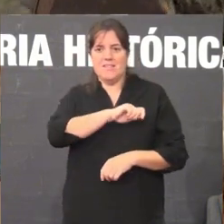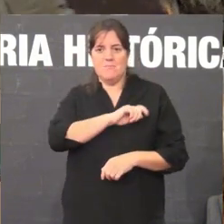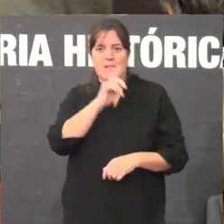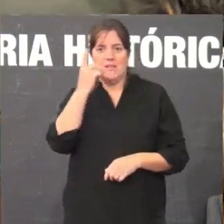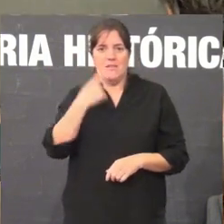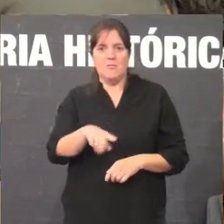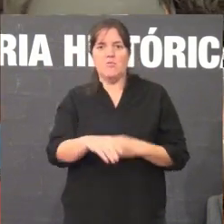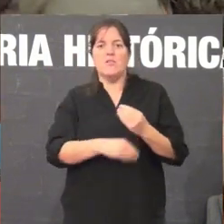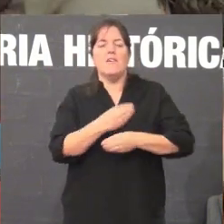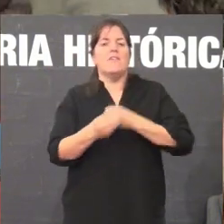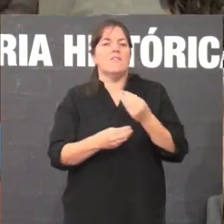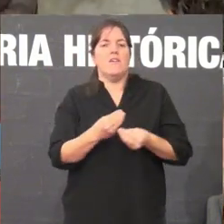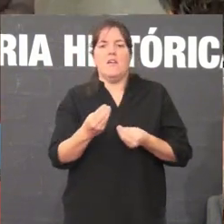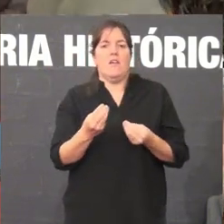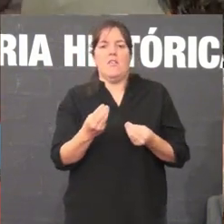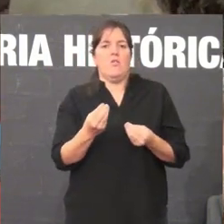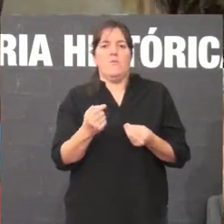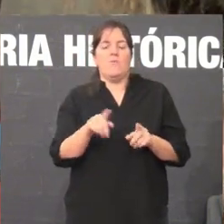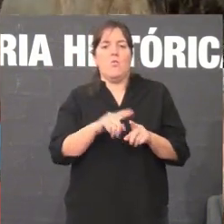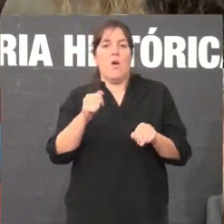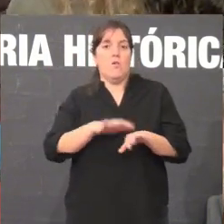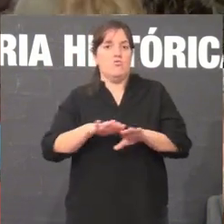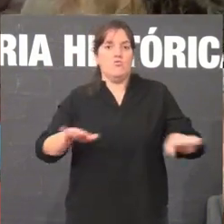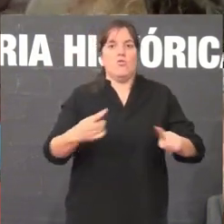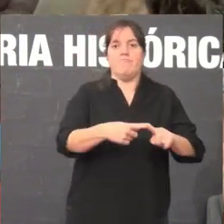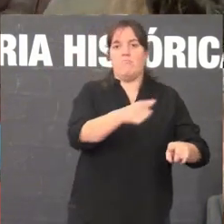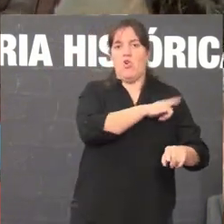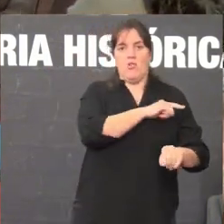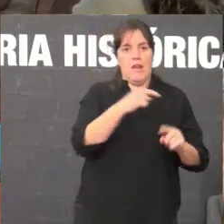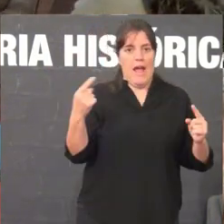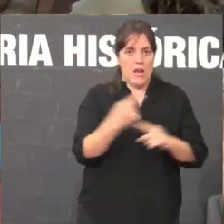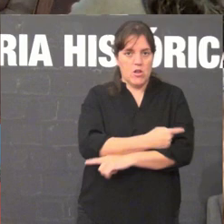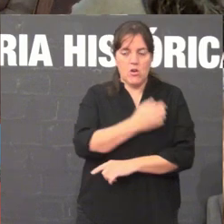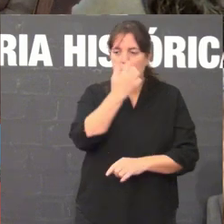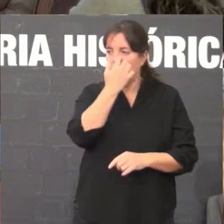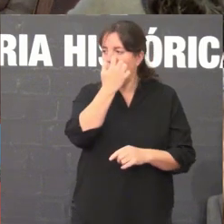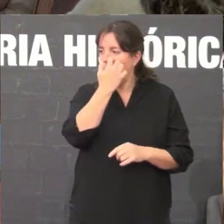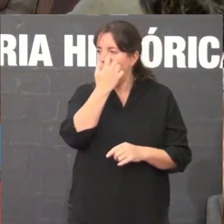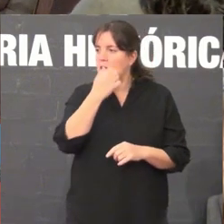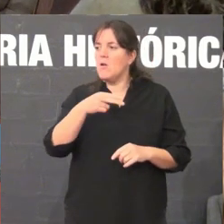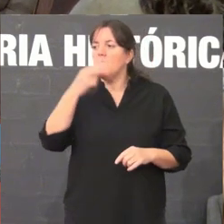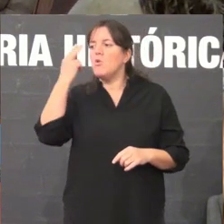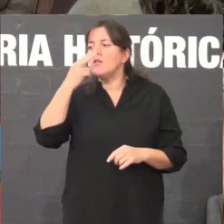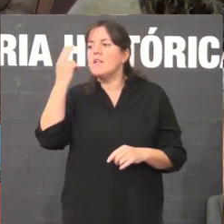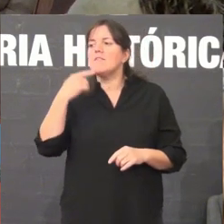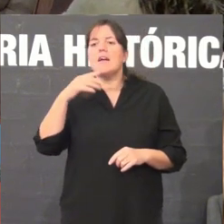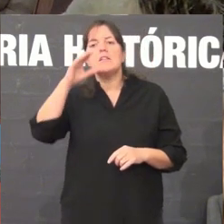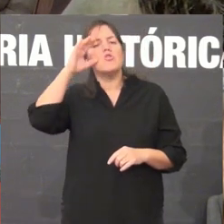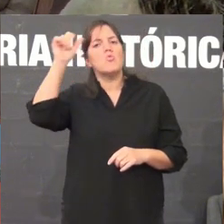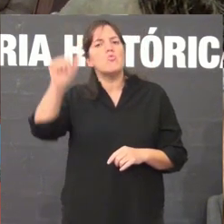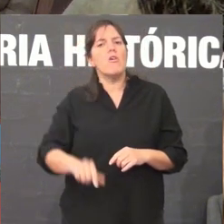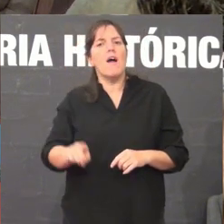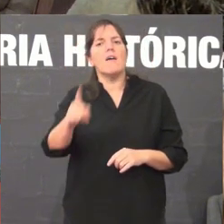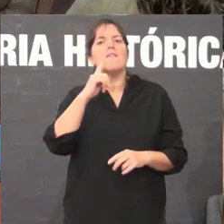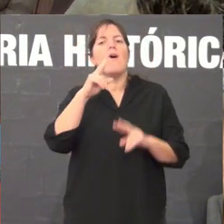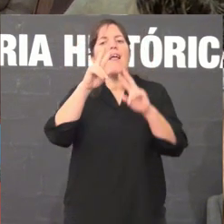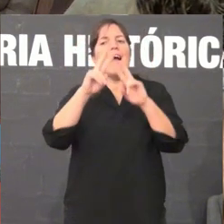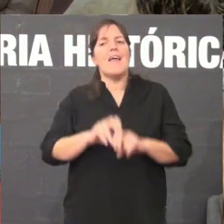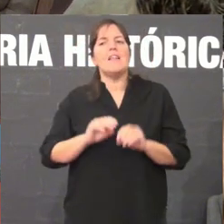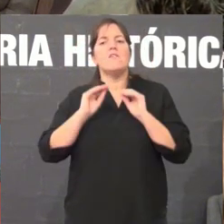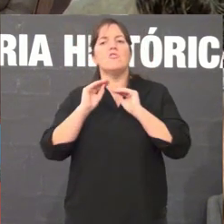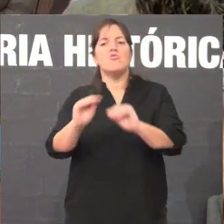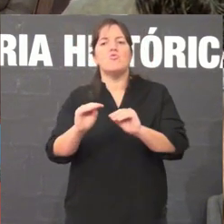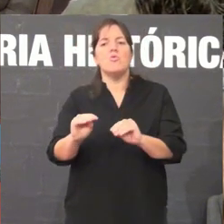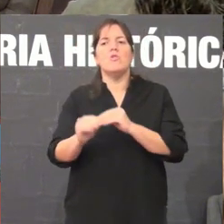foi nada, o extremo contrario, non? Así que será moi interesante escoitar esta análise que nos